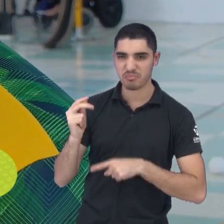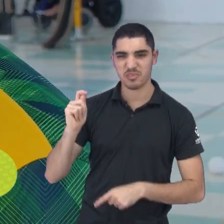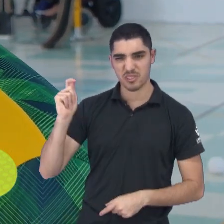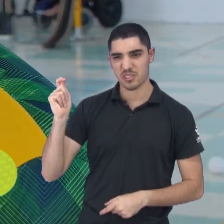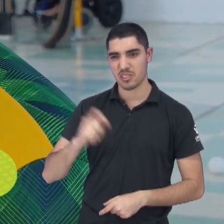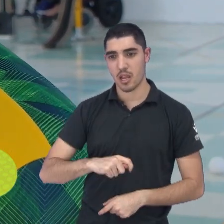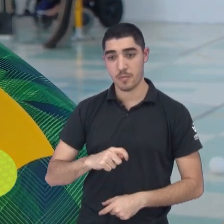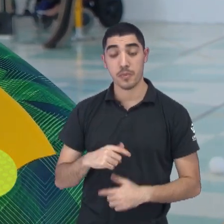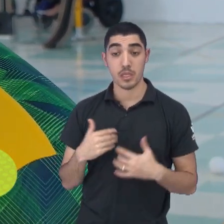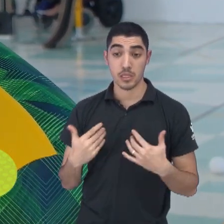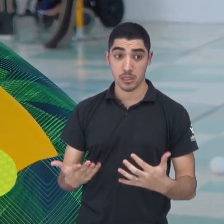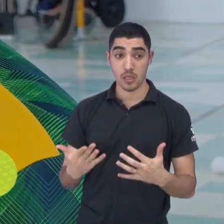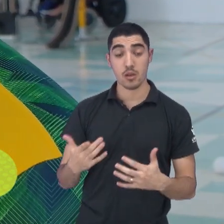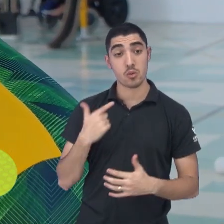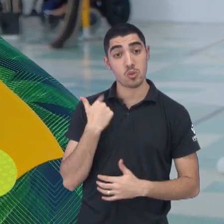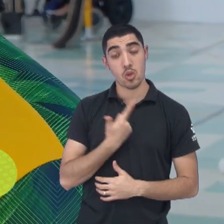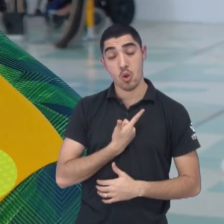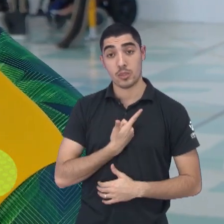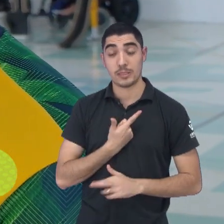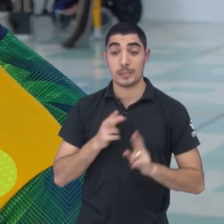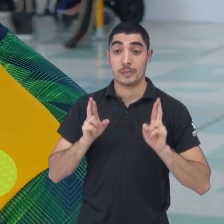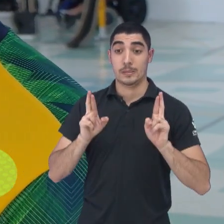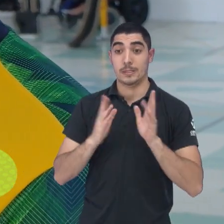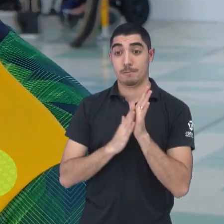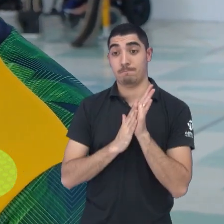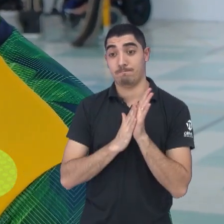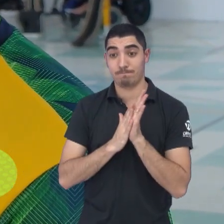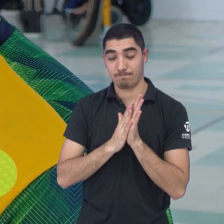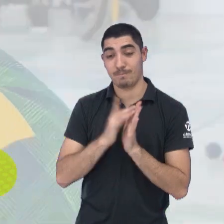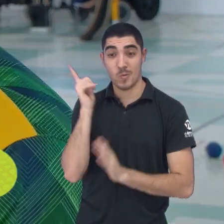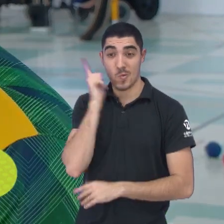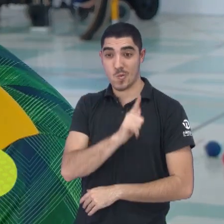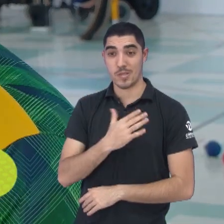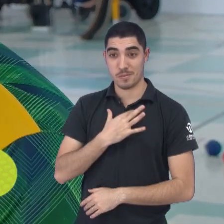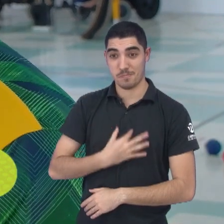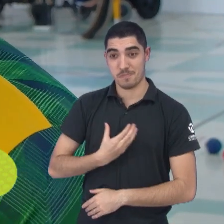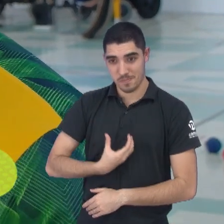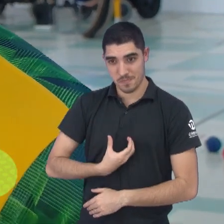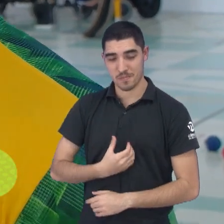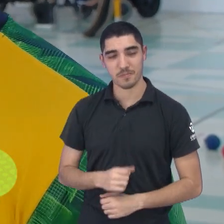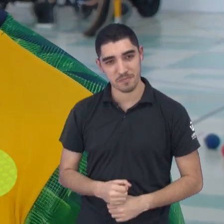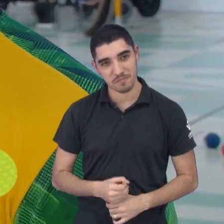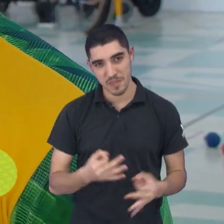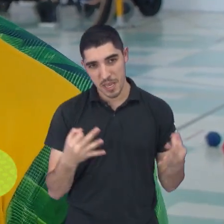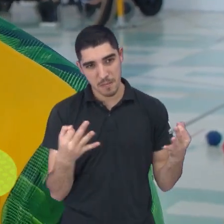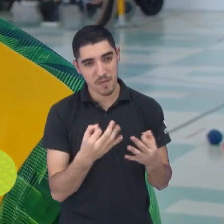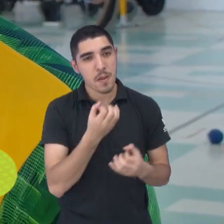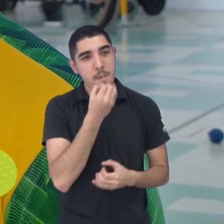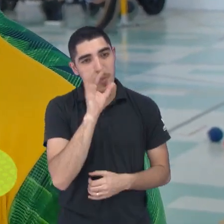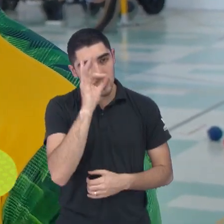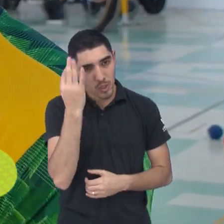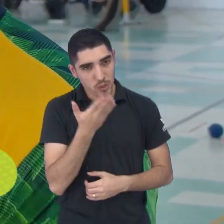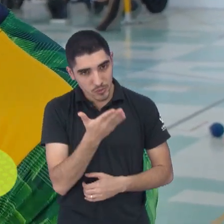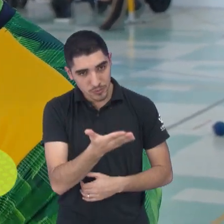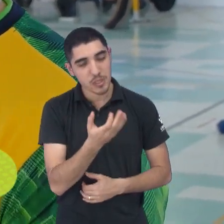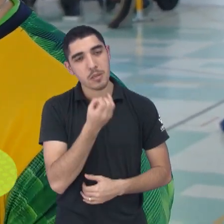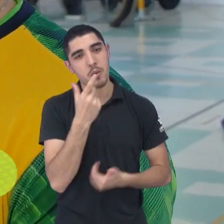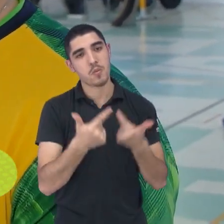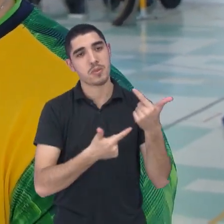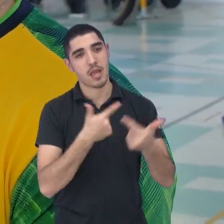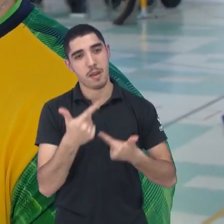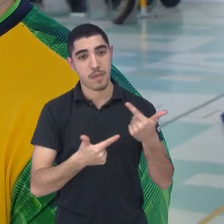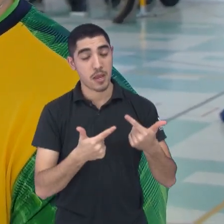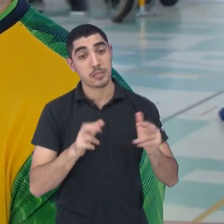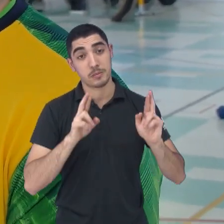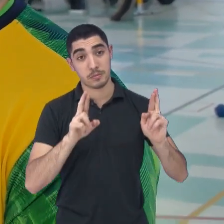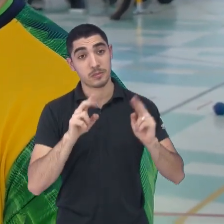gente tem essa expectativa da conquista de algumas medalhas aí para o Brasil. Perfeito, Zezinho, muito boa sorte para você, viu? Um bom trabalho lá, a equipe do Hora do